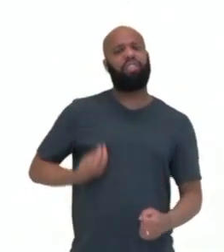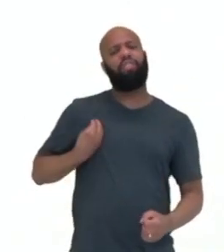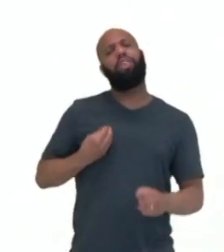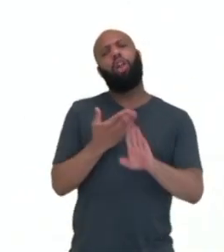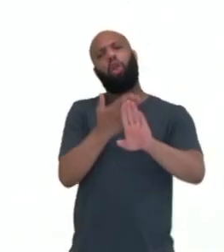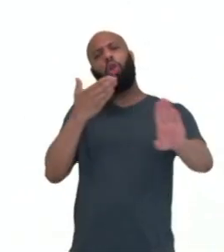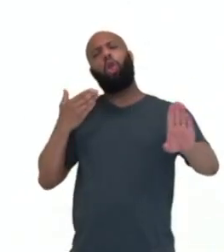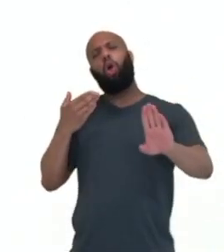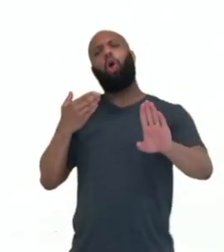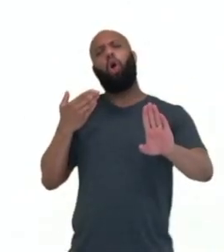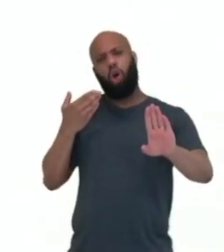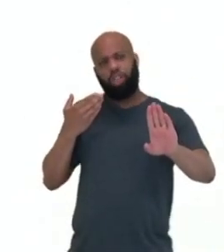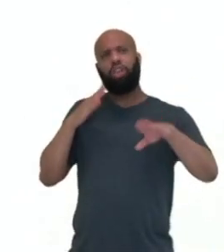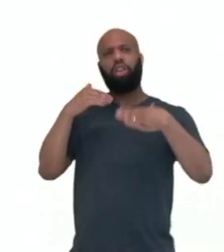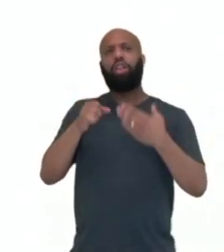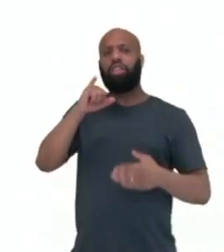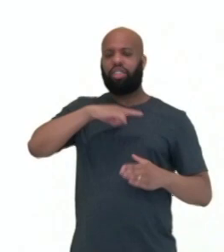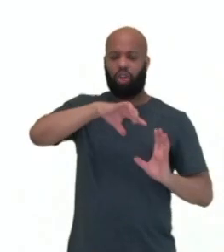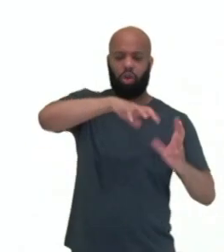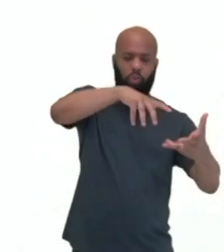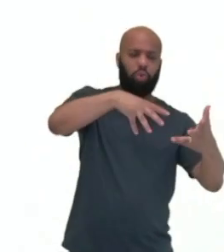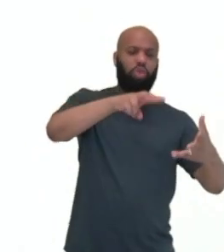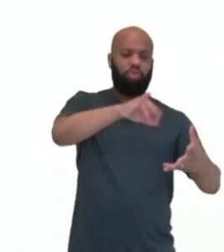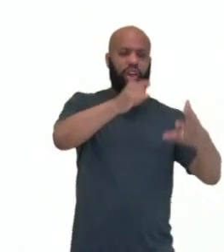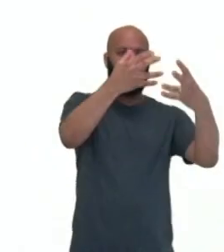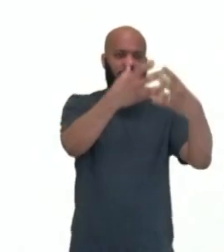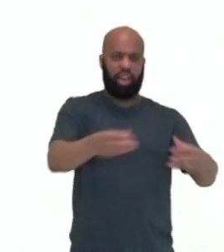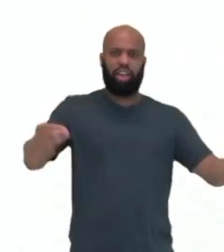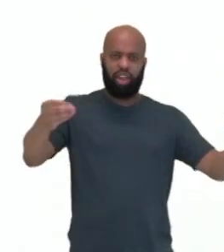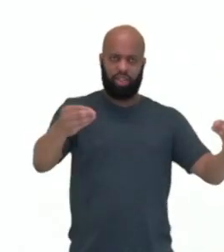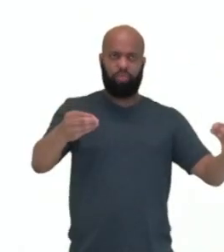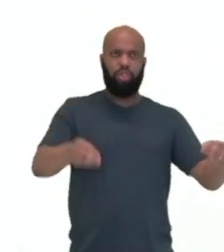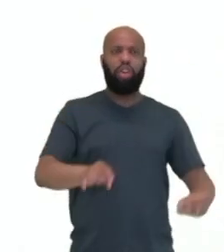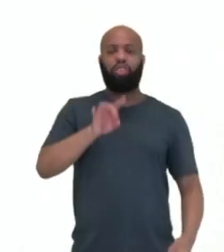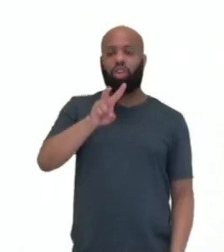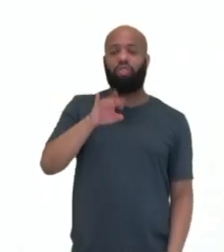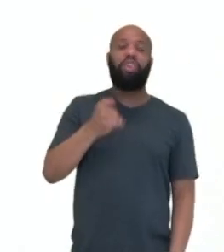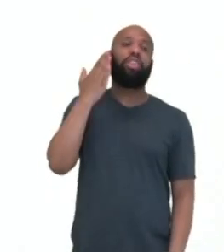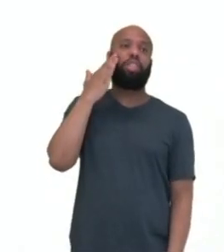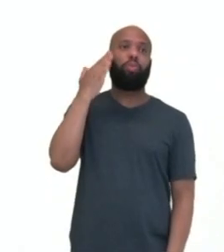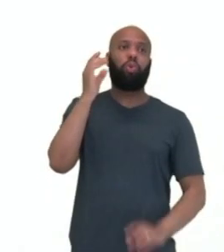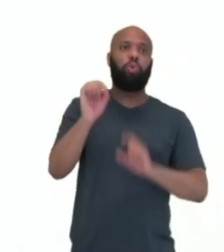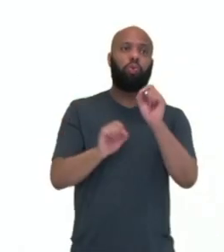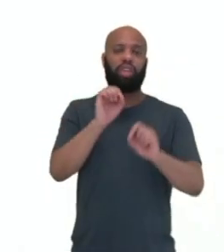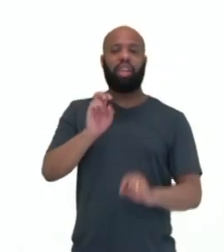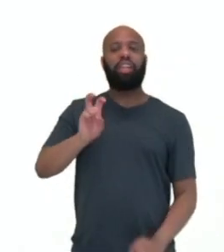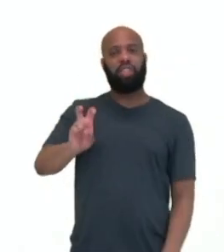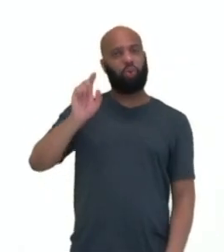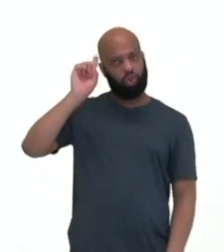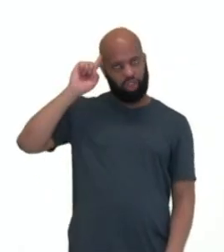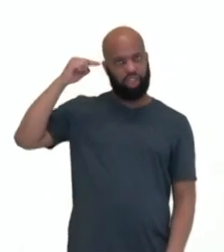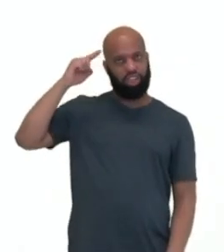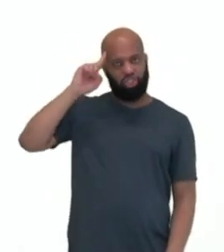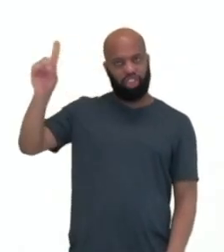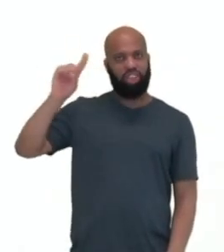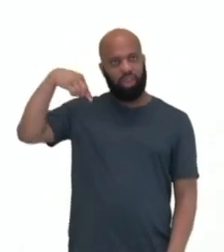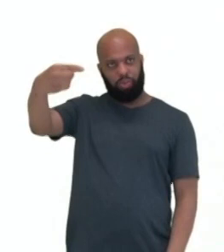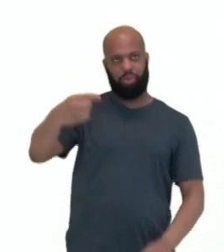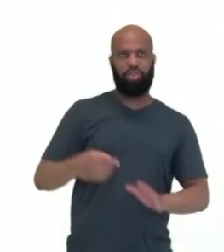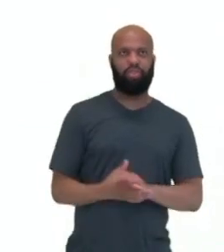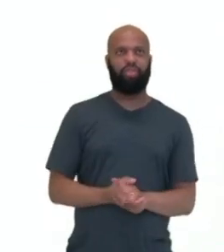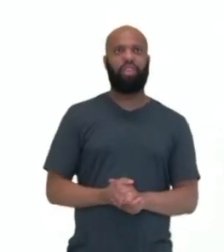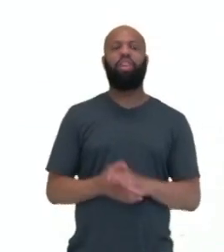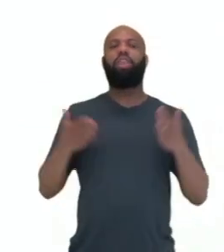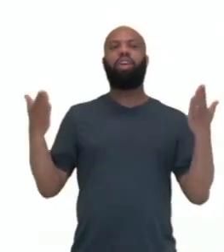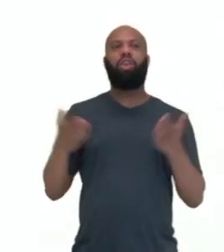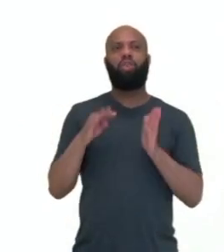que se dizia que, quando o mundo acabasse, só íamos saber uns 5 dias depois.